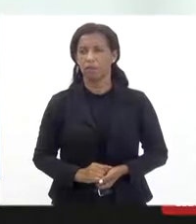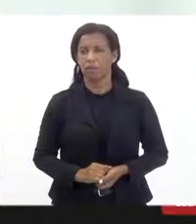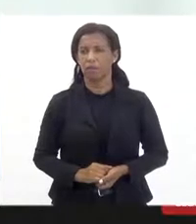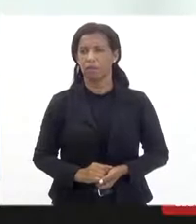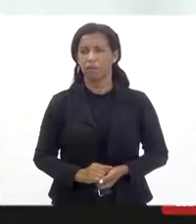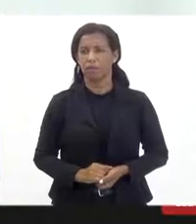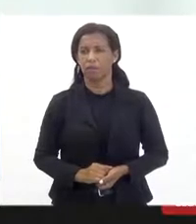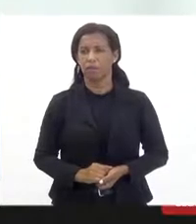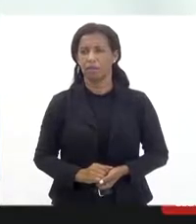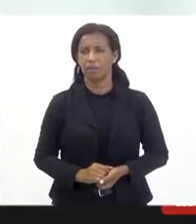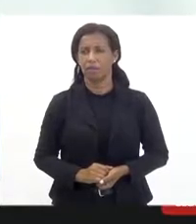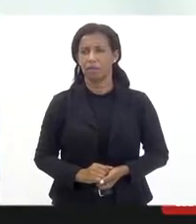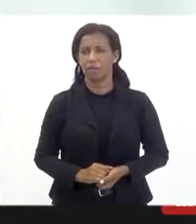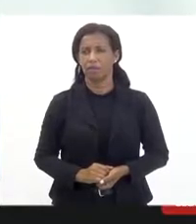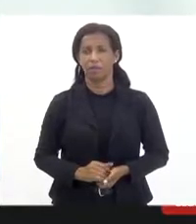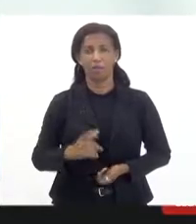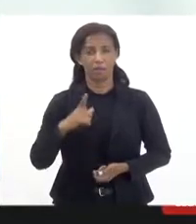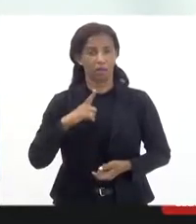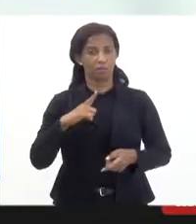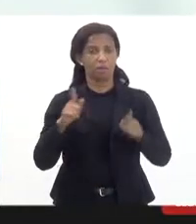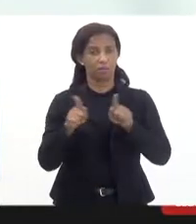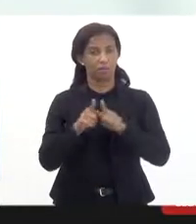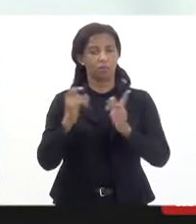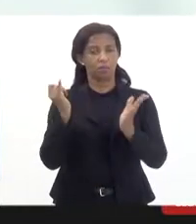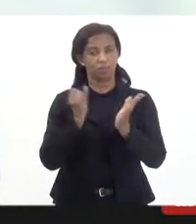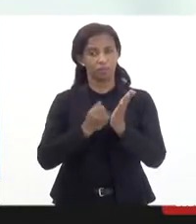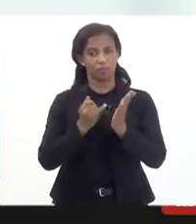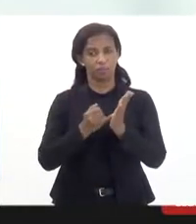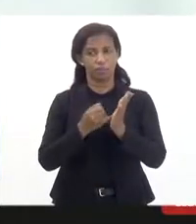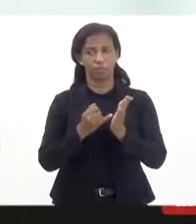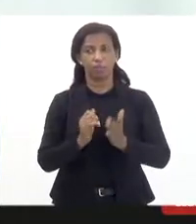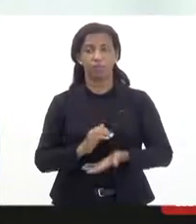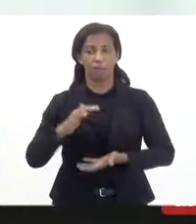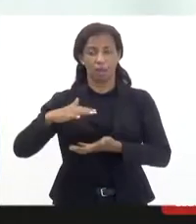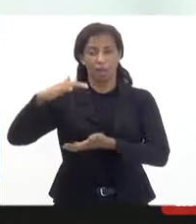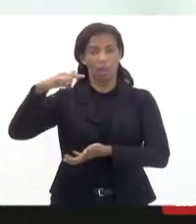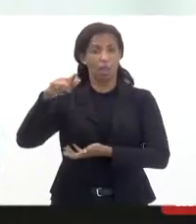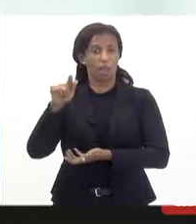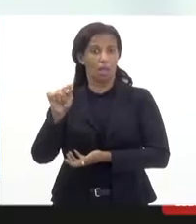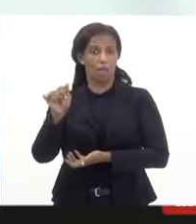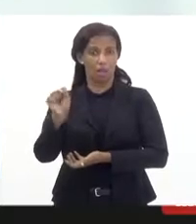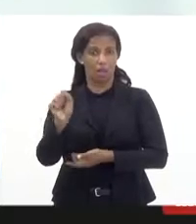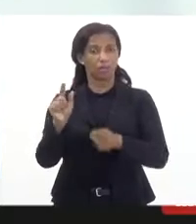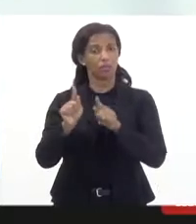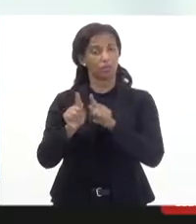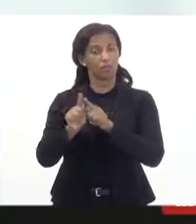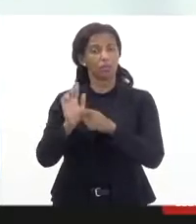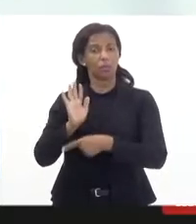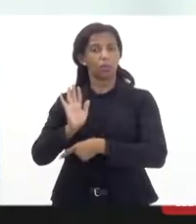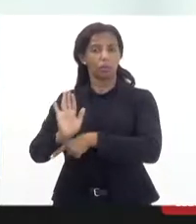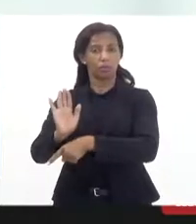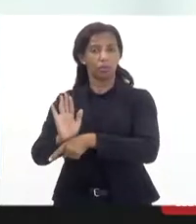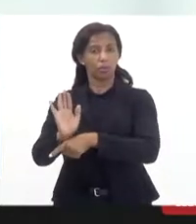um oficial também do botijão que